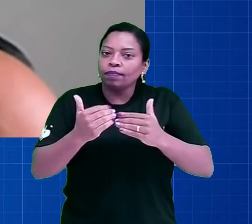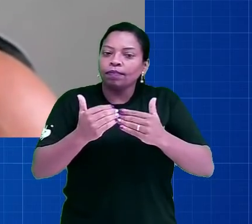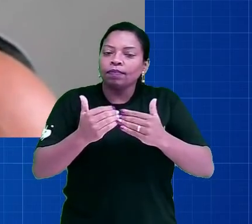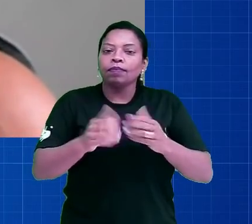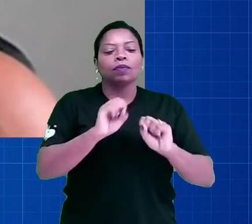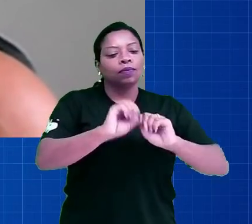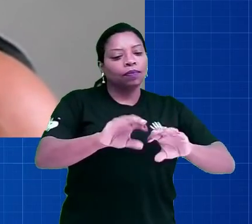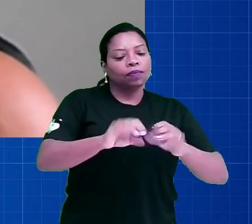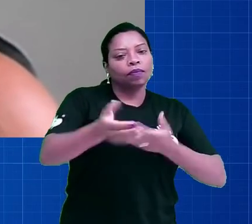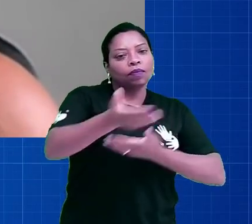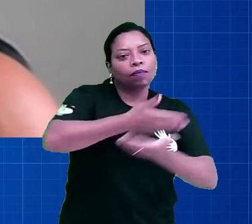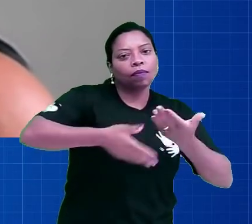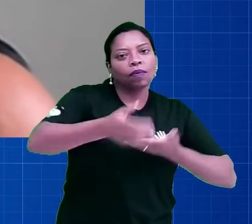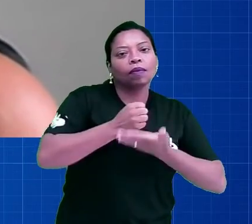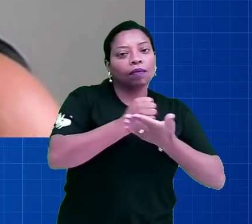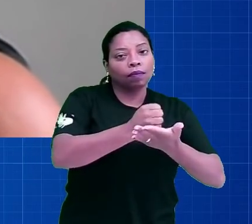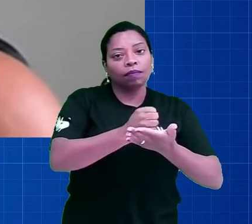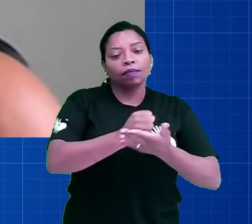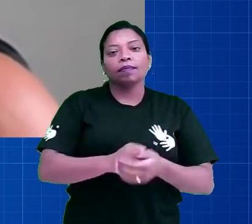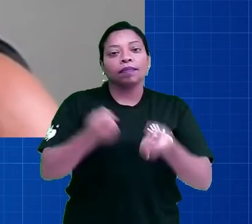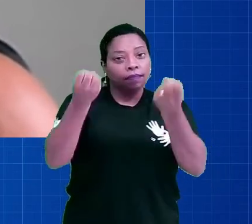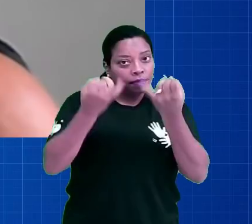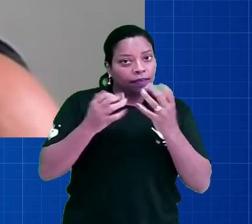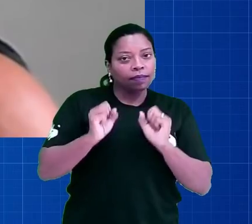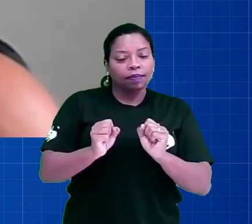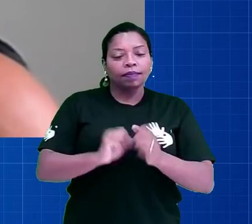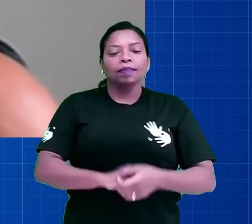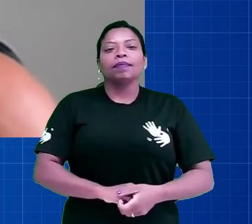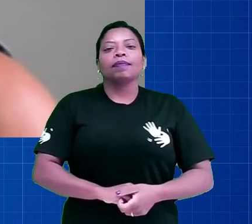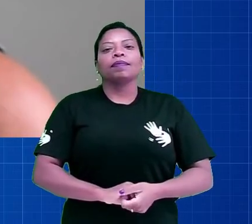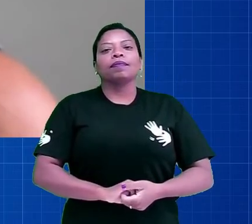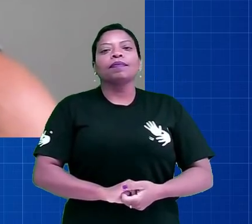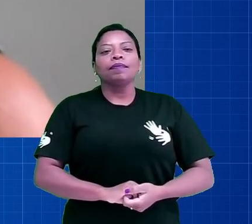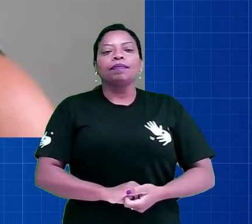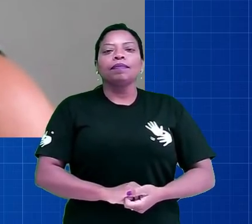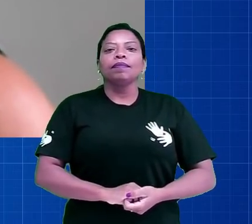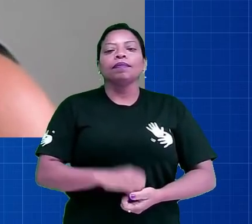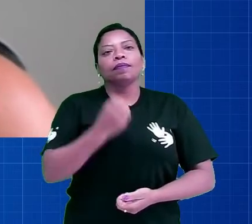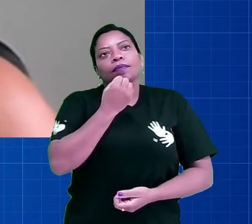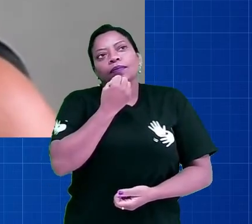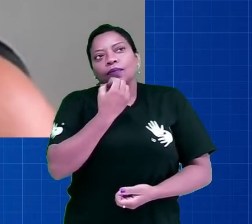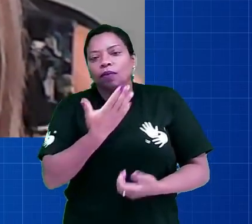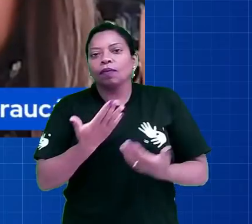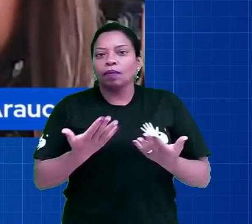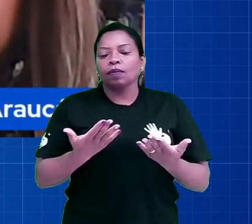estágios desse processo, né, do ensino colaborativo para a gente.